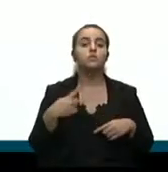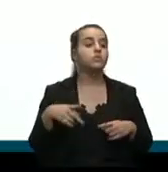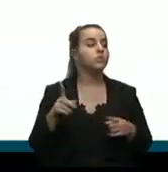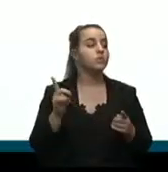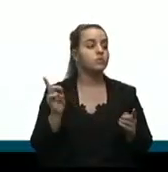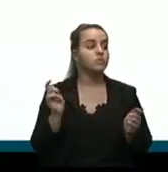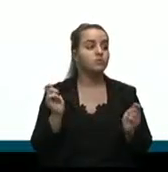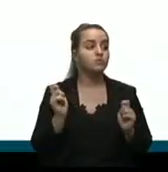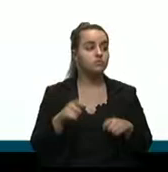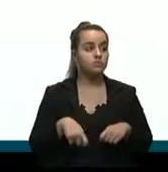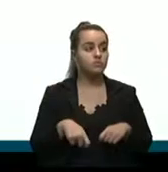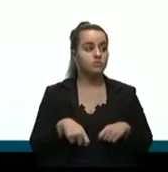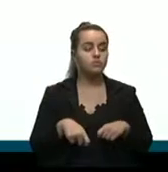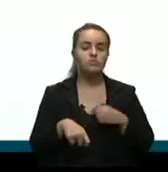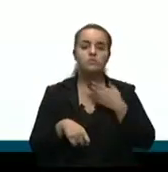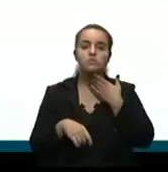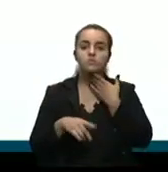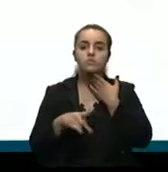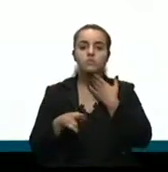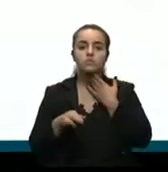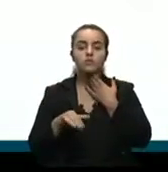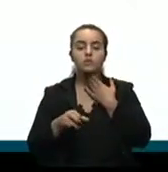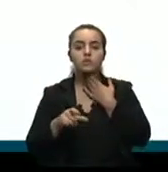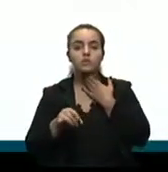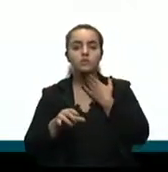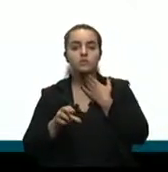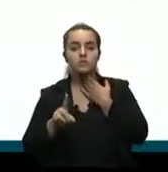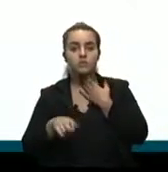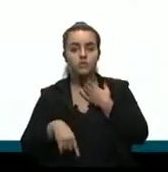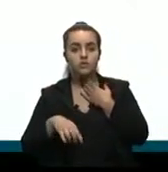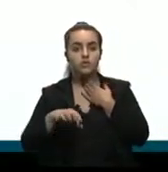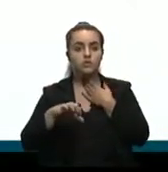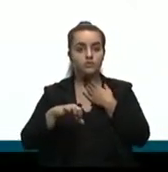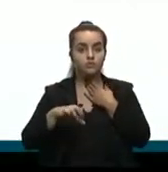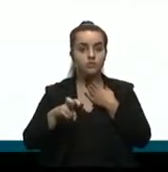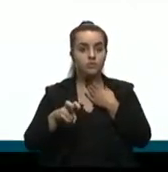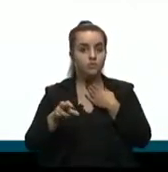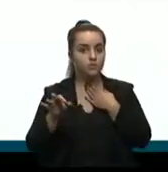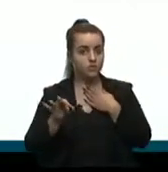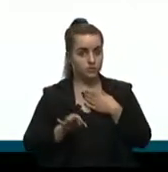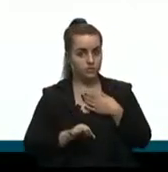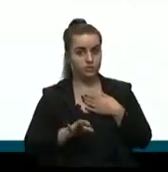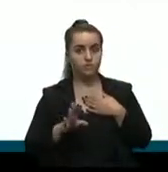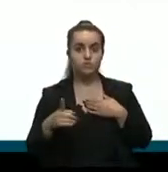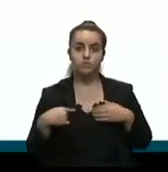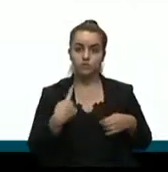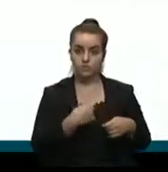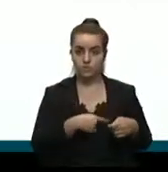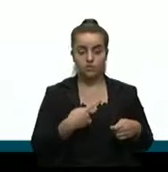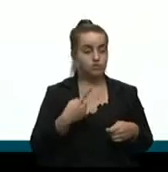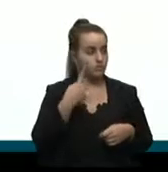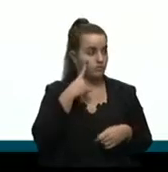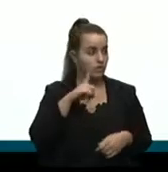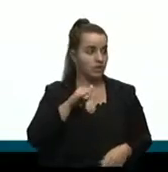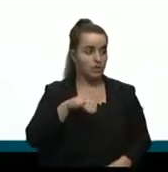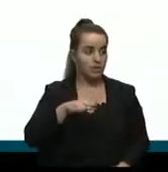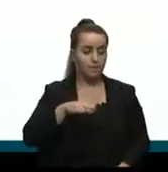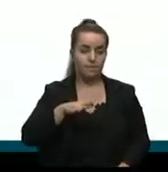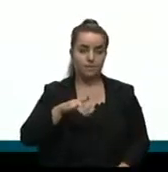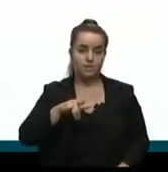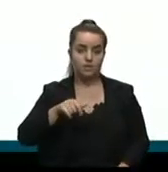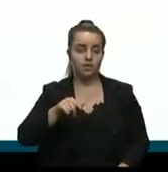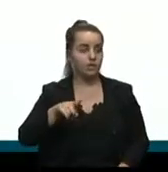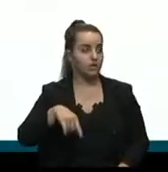probabilidade de precisão é de 95%. Então, nós temos que lambda é igual a